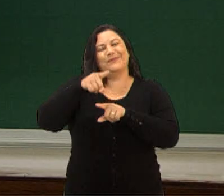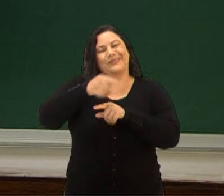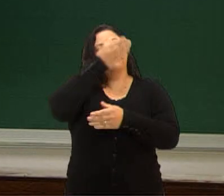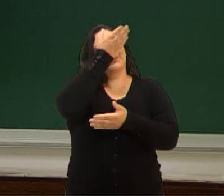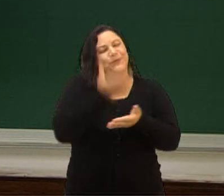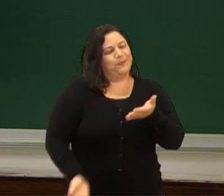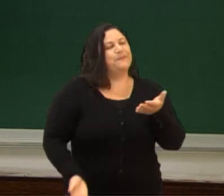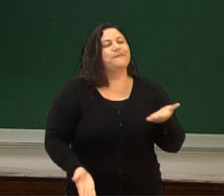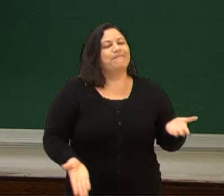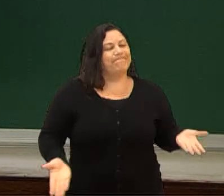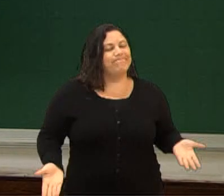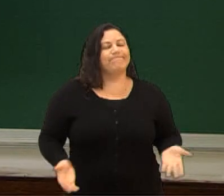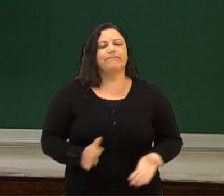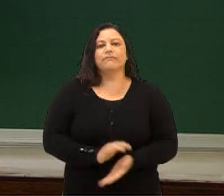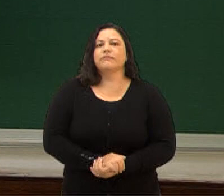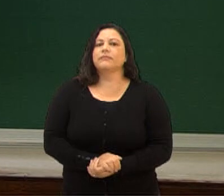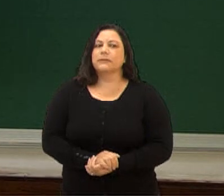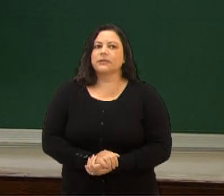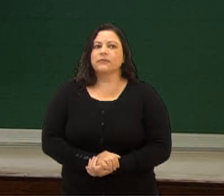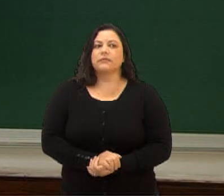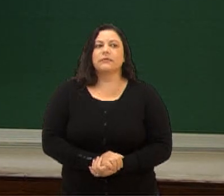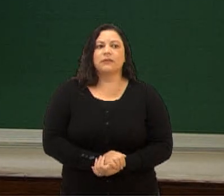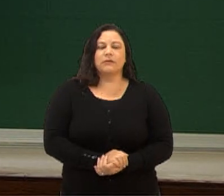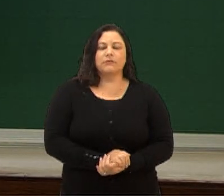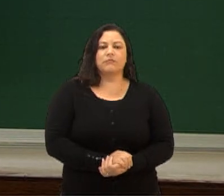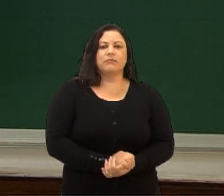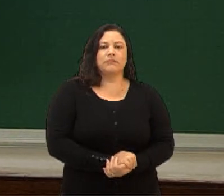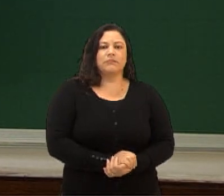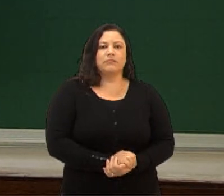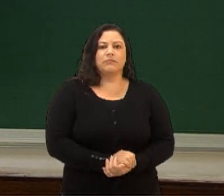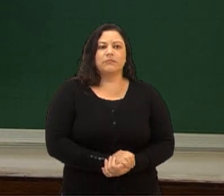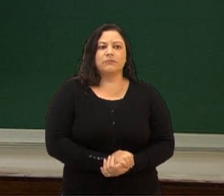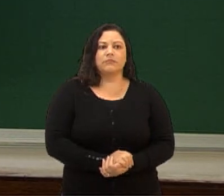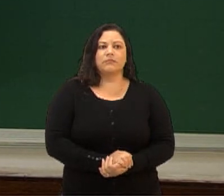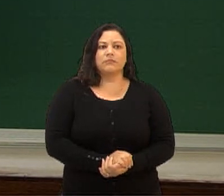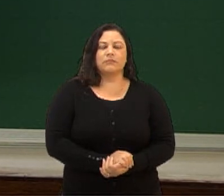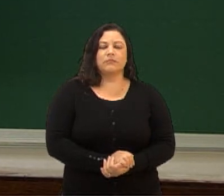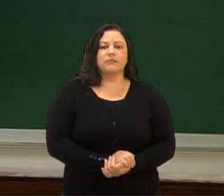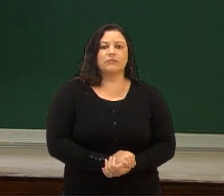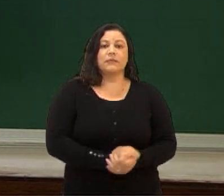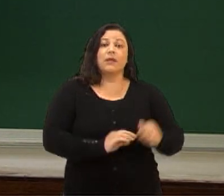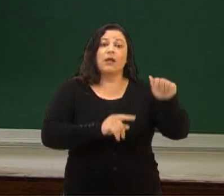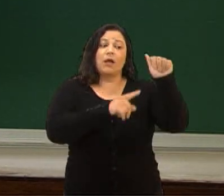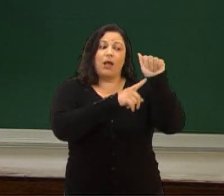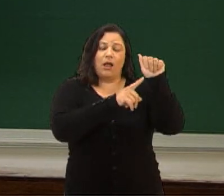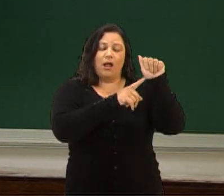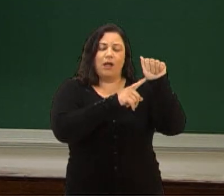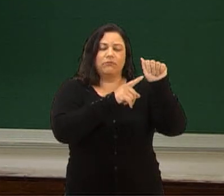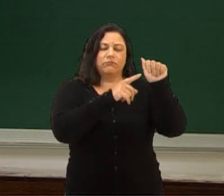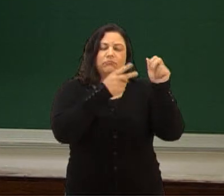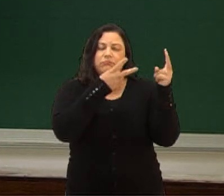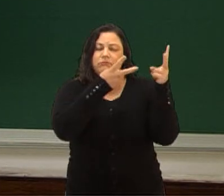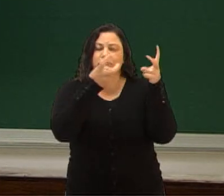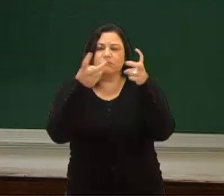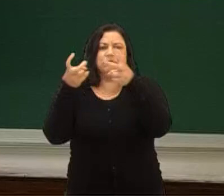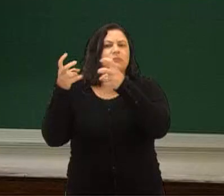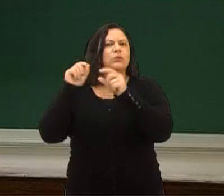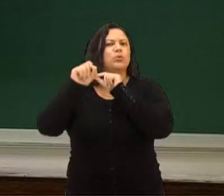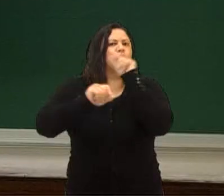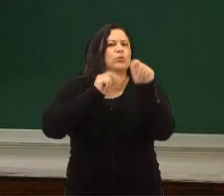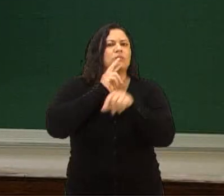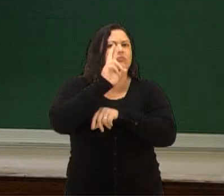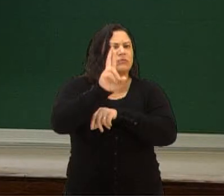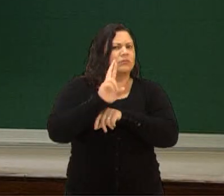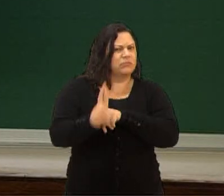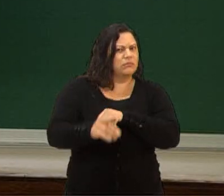esse benefício. Então, nós temos has helped. Então, analise aqui, qual que seria a resposta